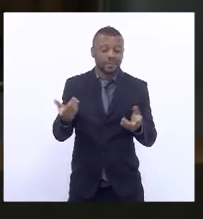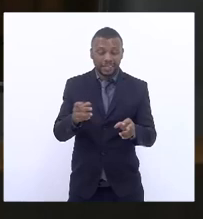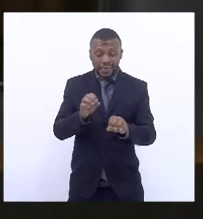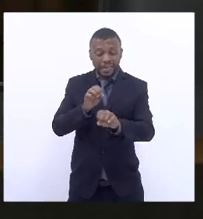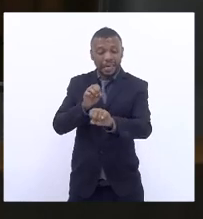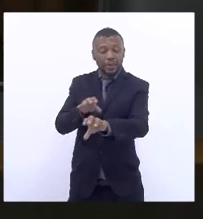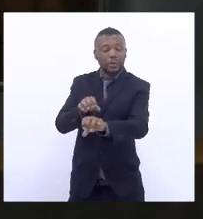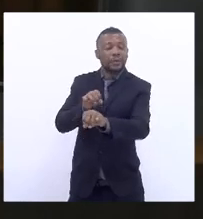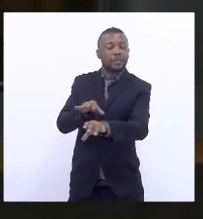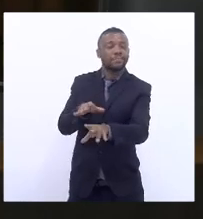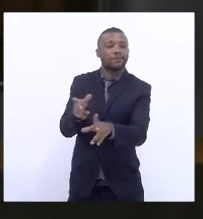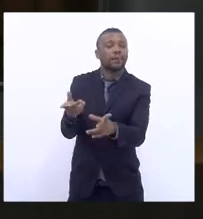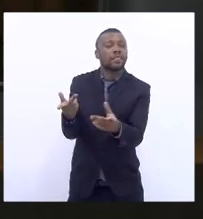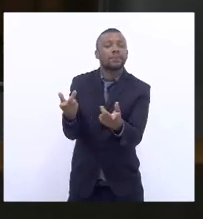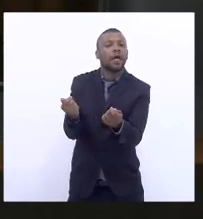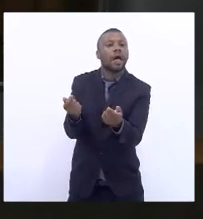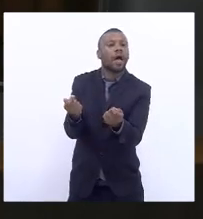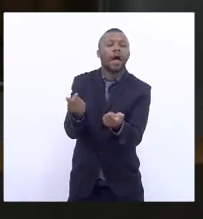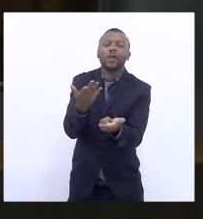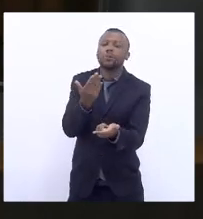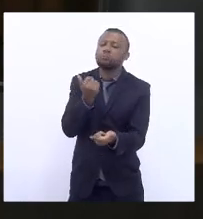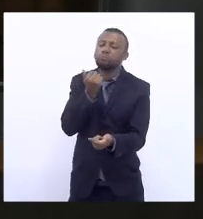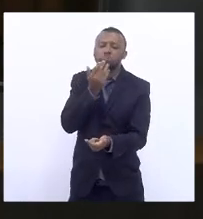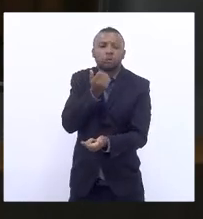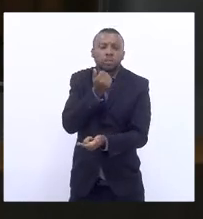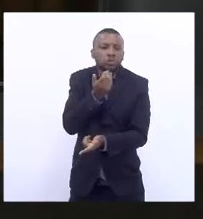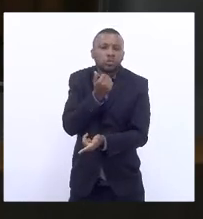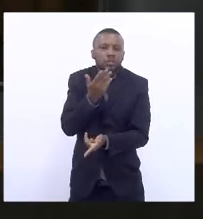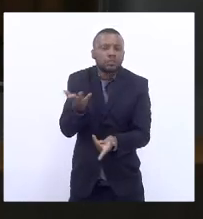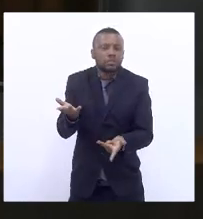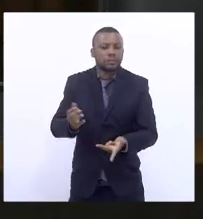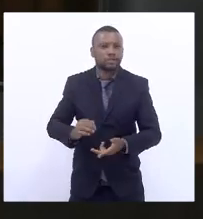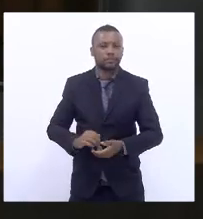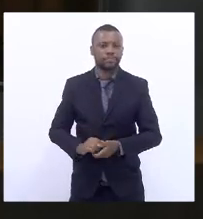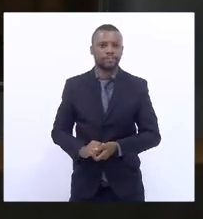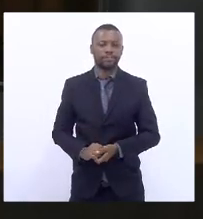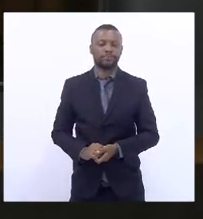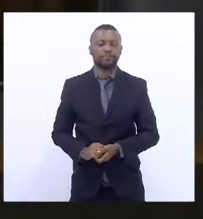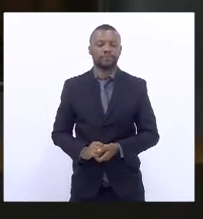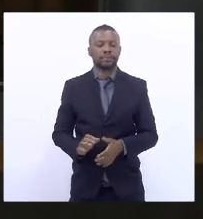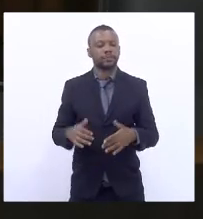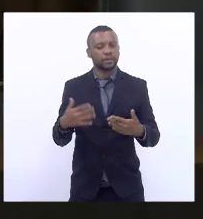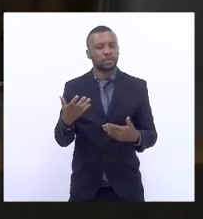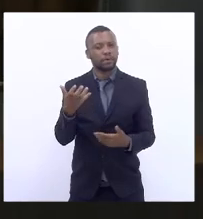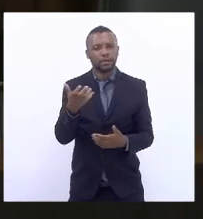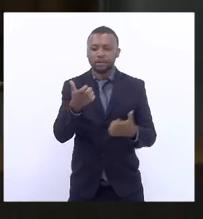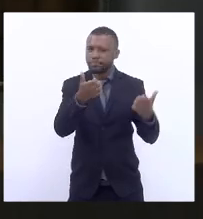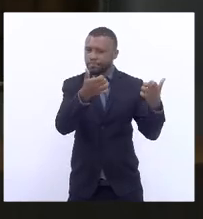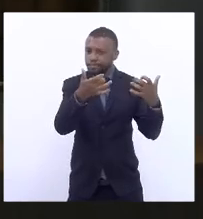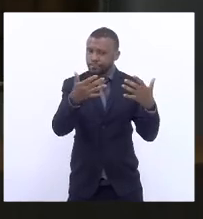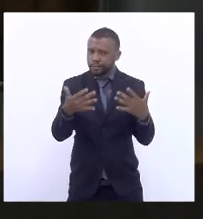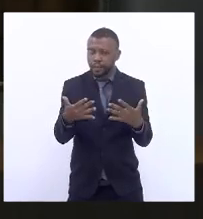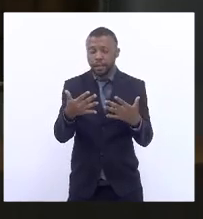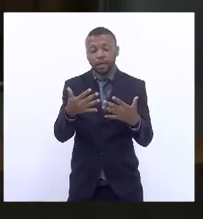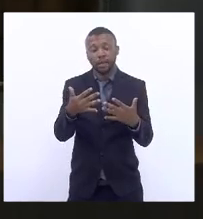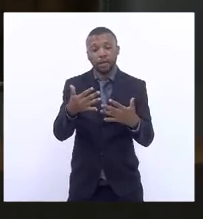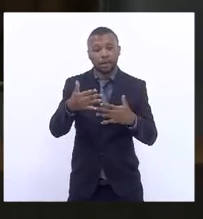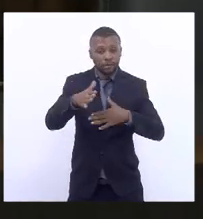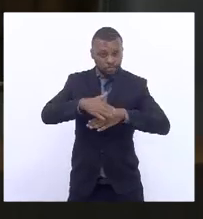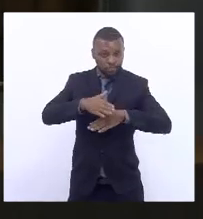educação também não nos leva a nada. Então, eu quis dar aqui esse